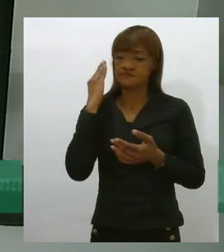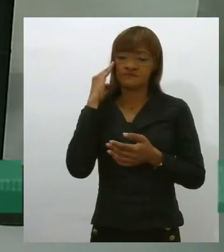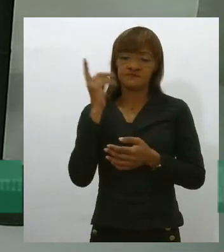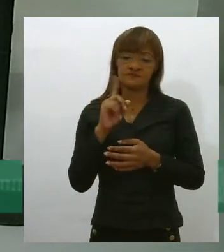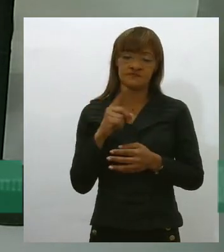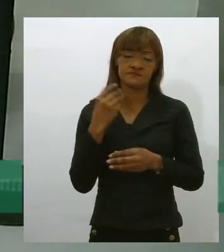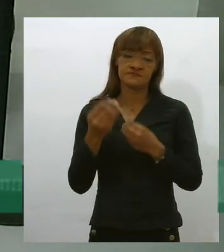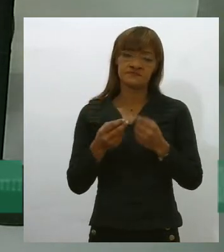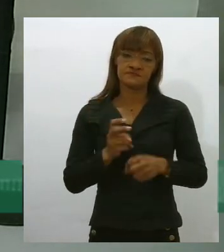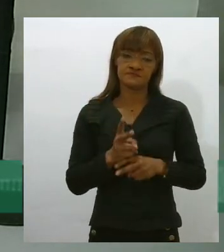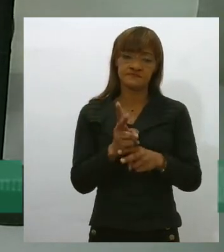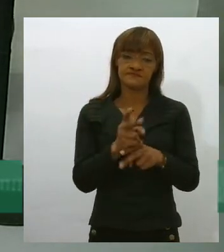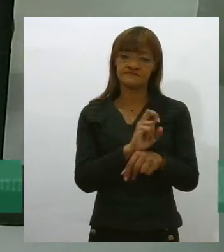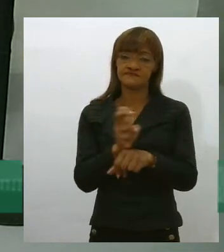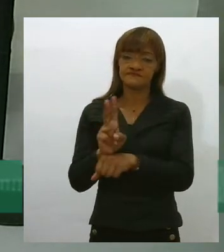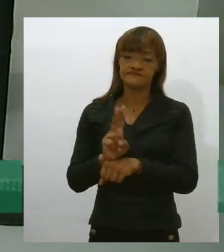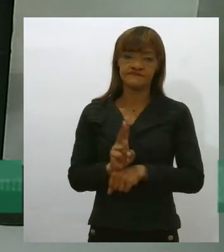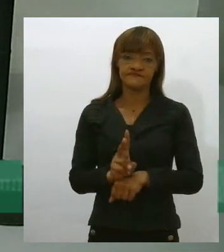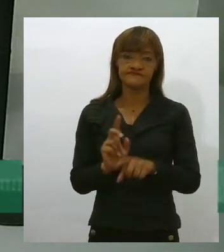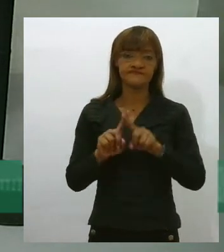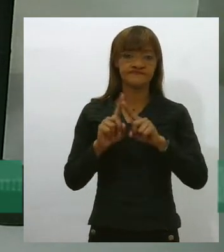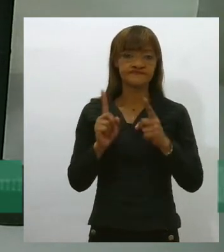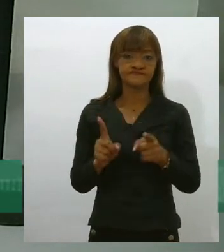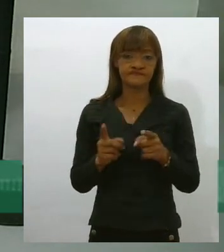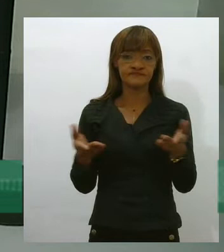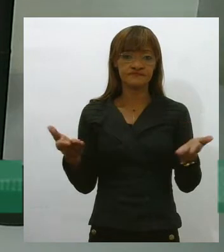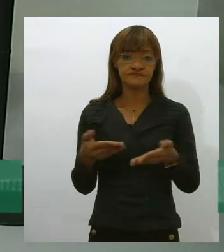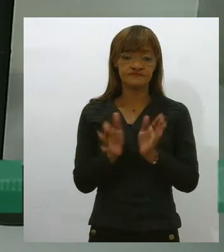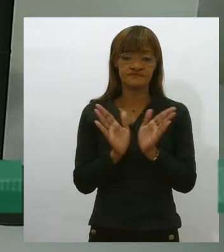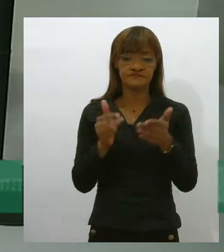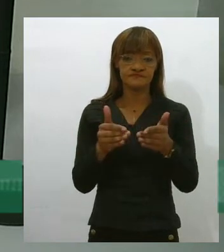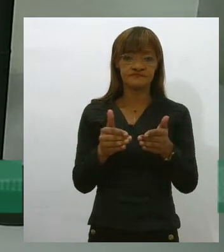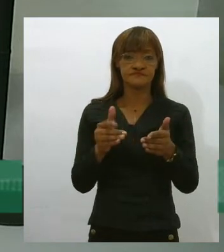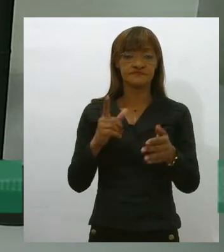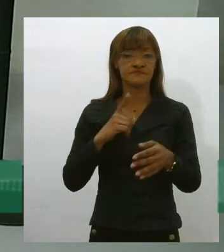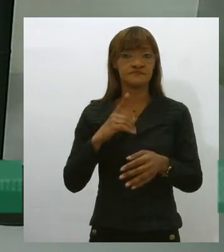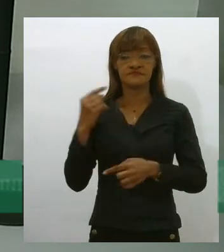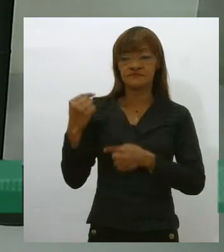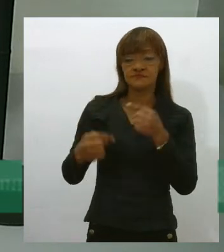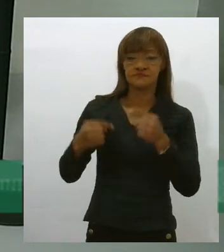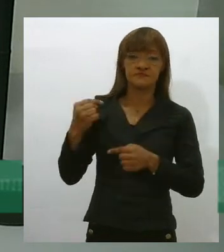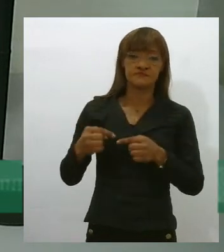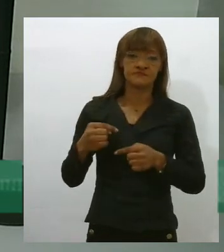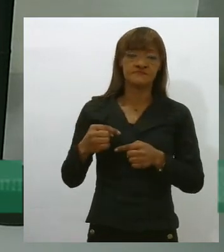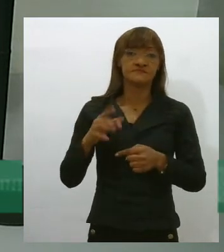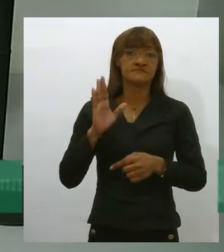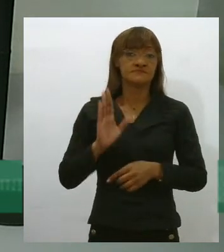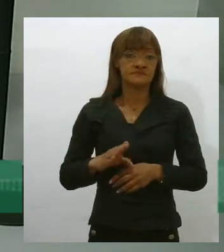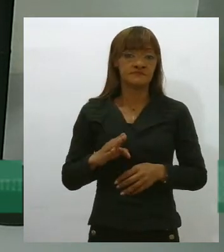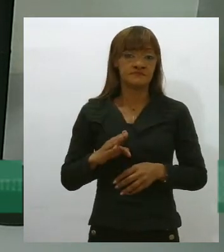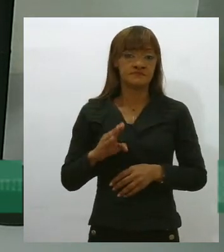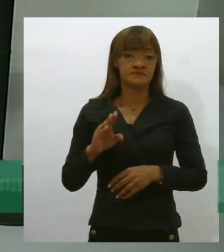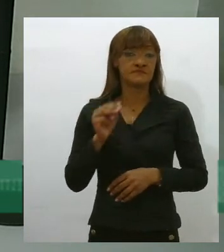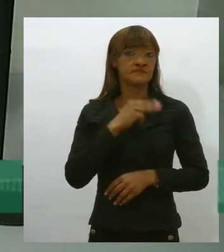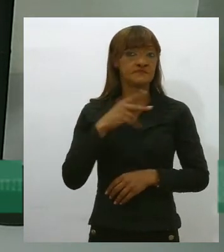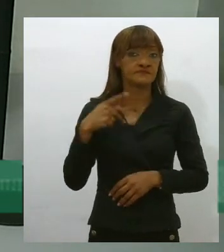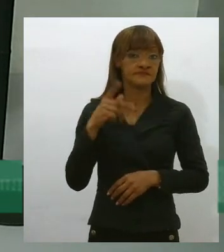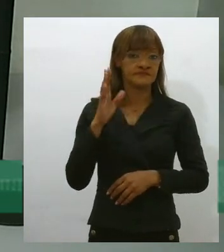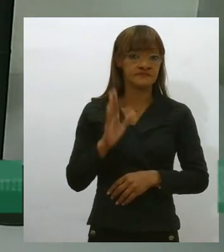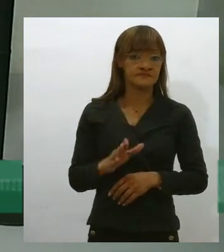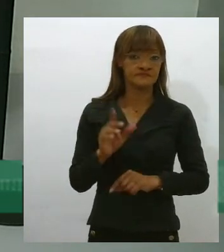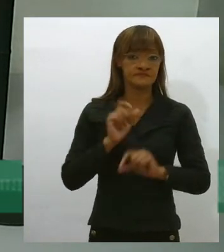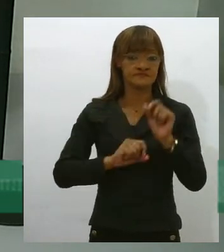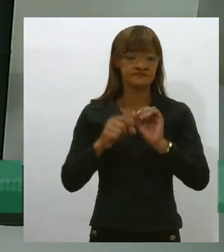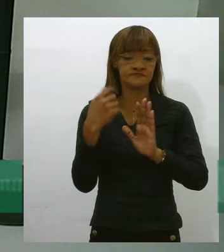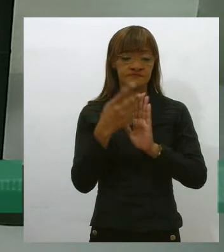fiscalização mas o fora não tem alguma sugestão vou estar em diálogo com o ministério já que o projeto estabelece ainda que as emissoras vão ser